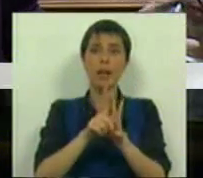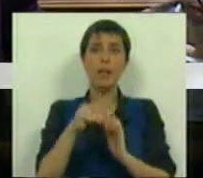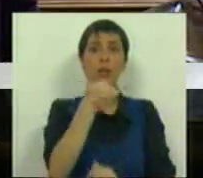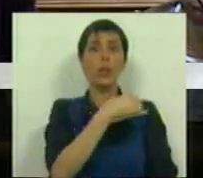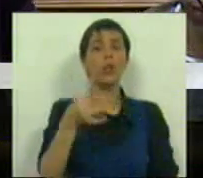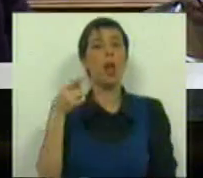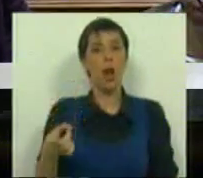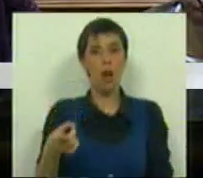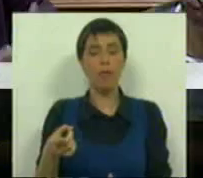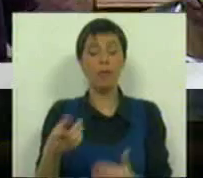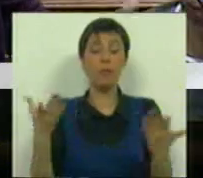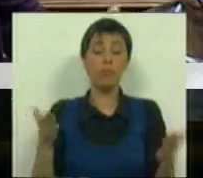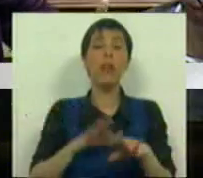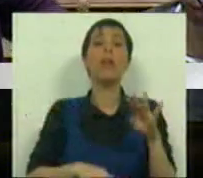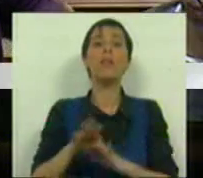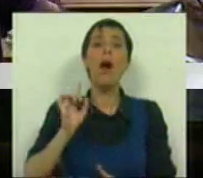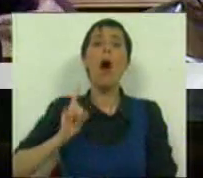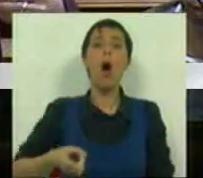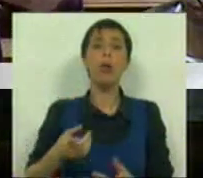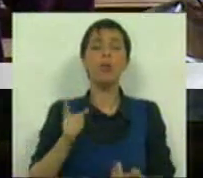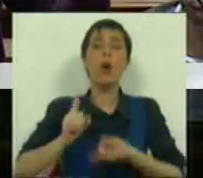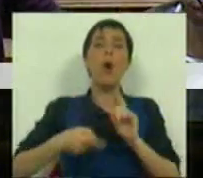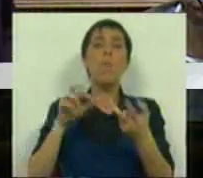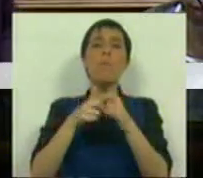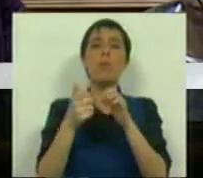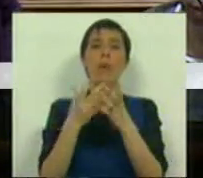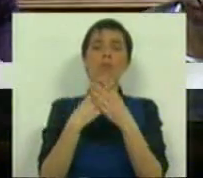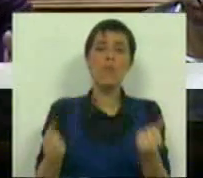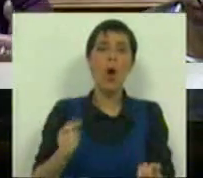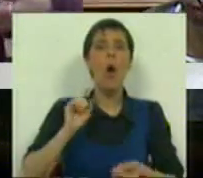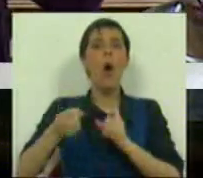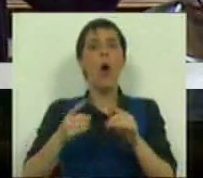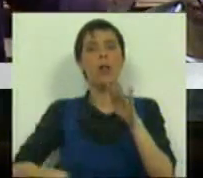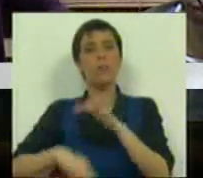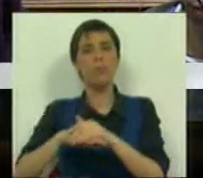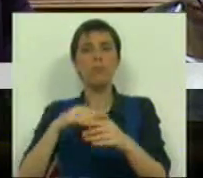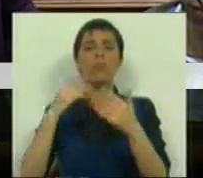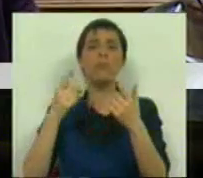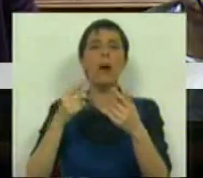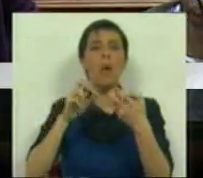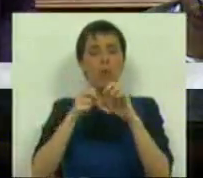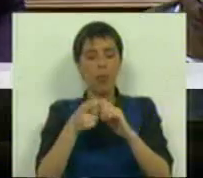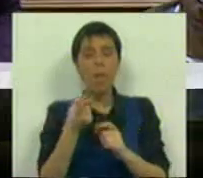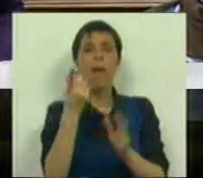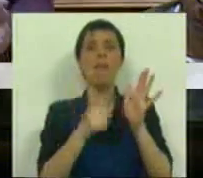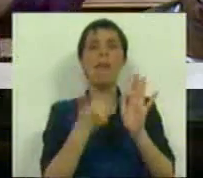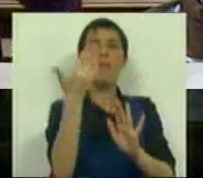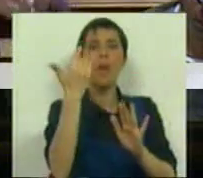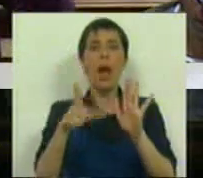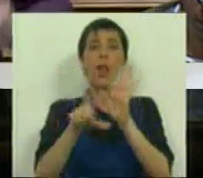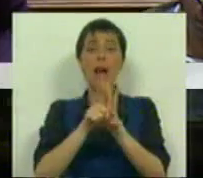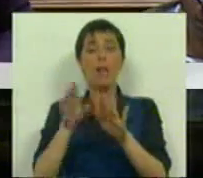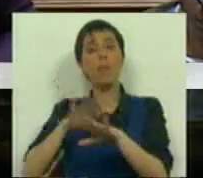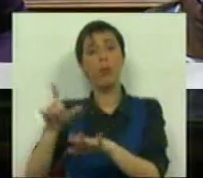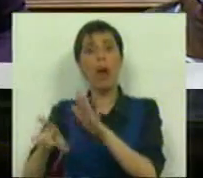de 2009. O que é que foi feito, quais foram os problemas que se resolveram, quais são os limites efetivos da lei para se poder